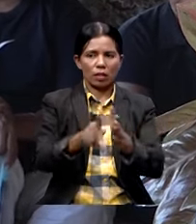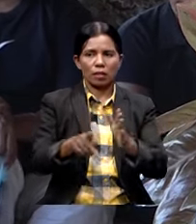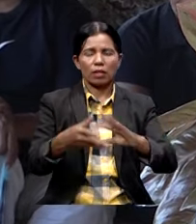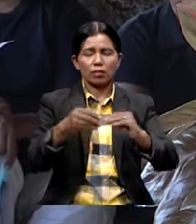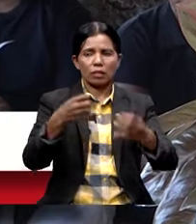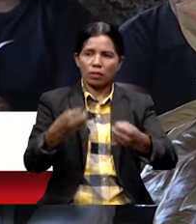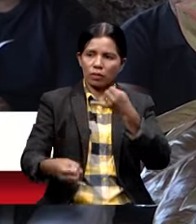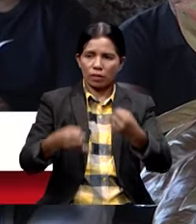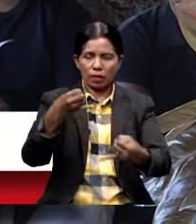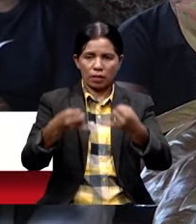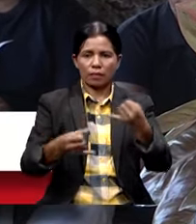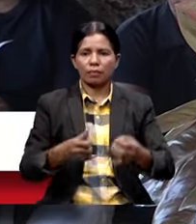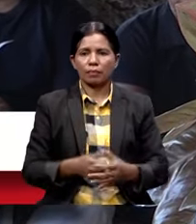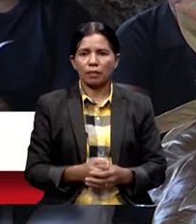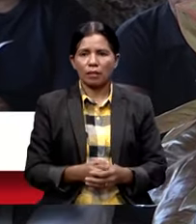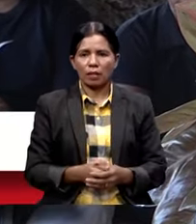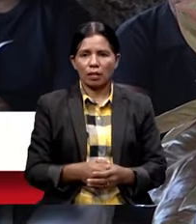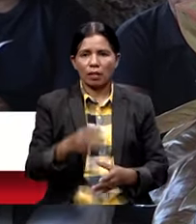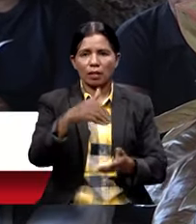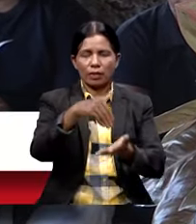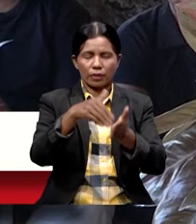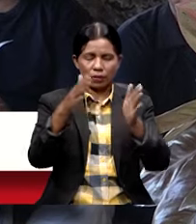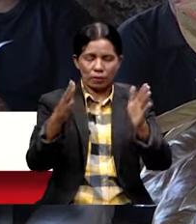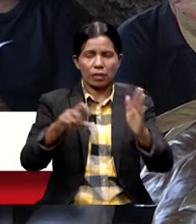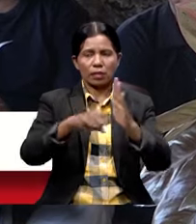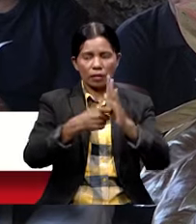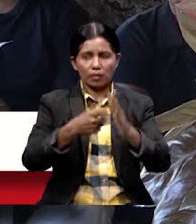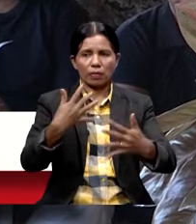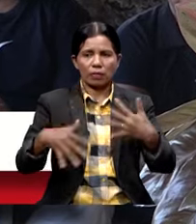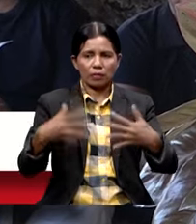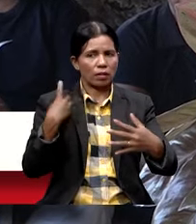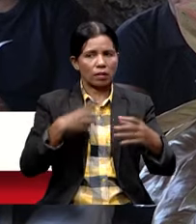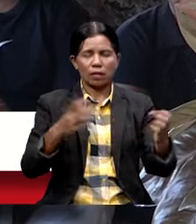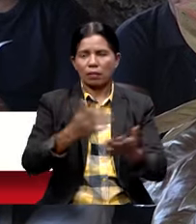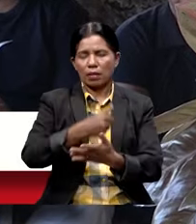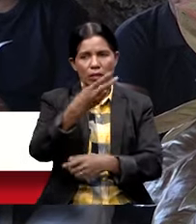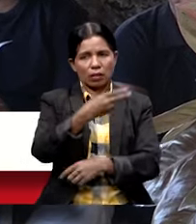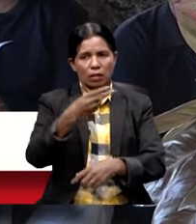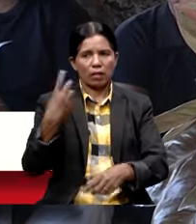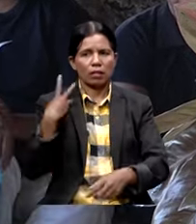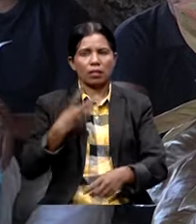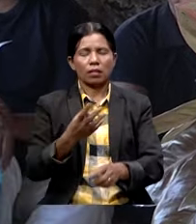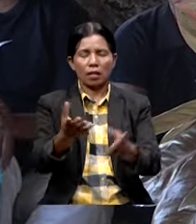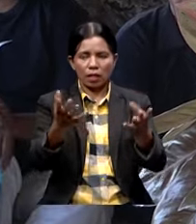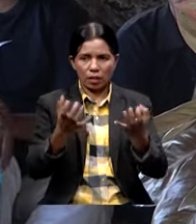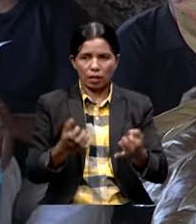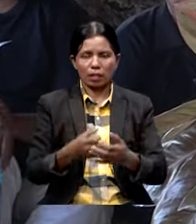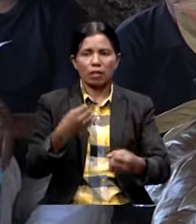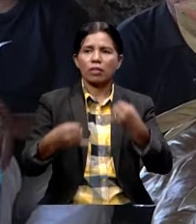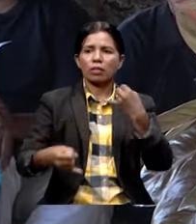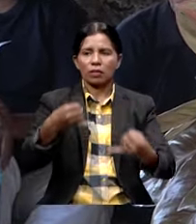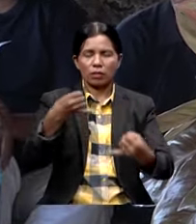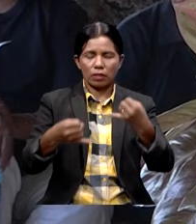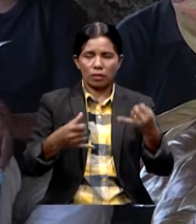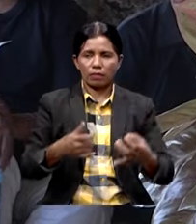justiça e também estimulante chave para fumar, está lá o zumbi, está mais na Indonésia. E também está a carne, justiça, depende de